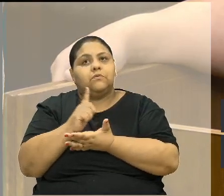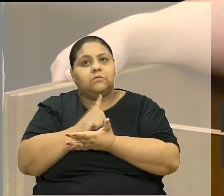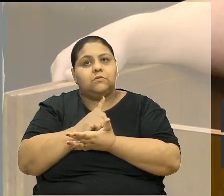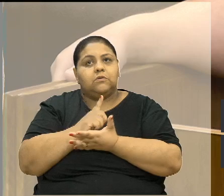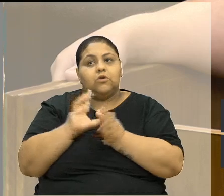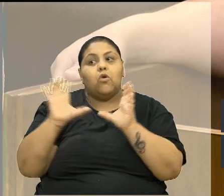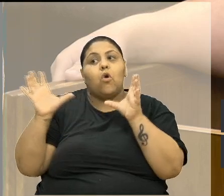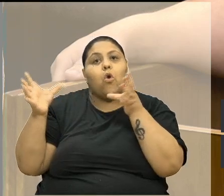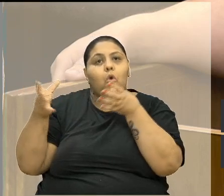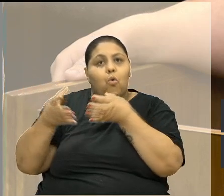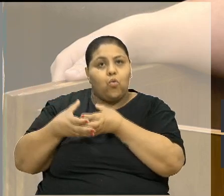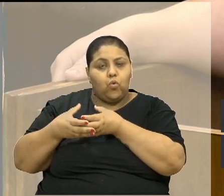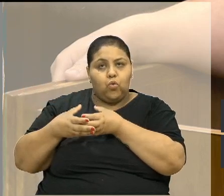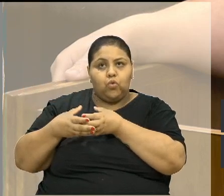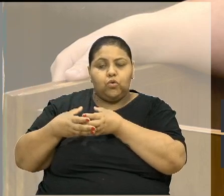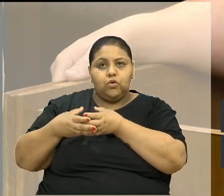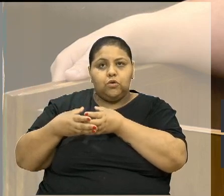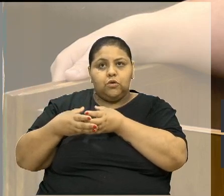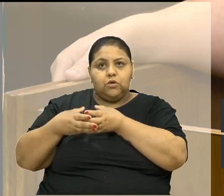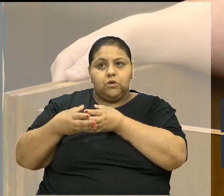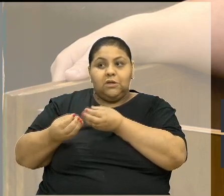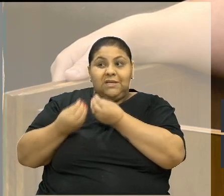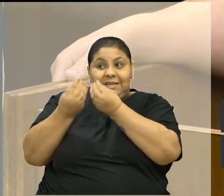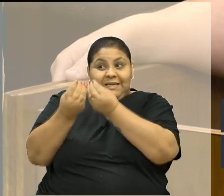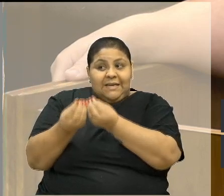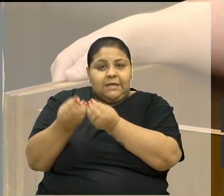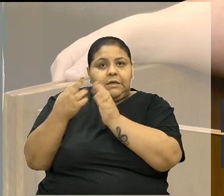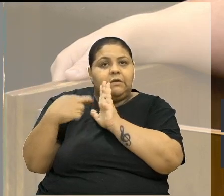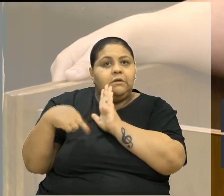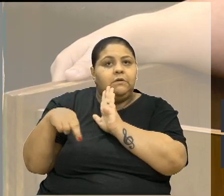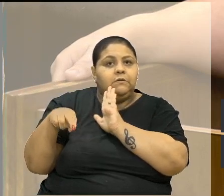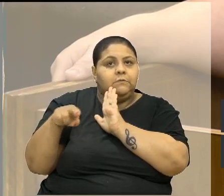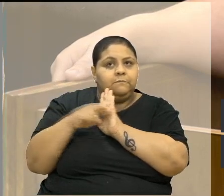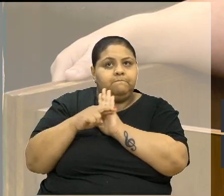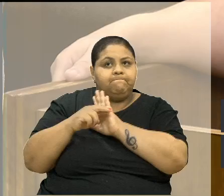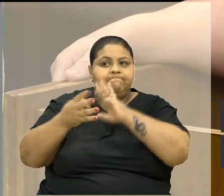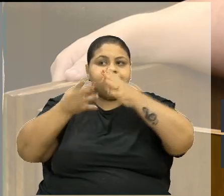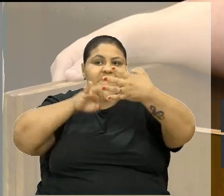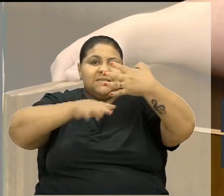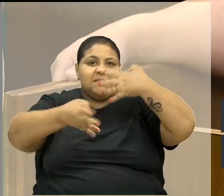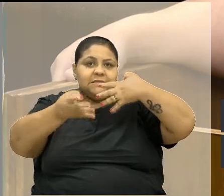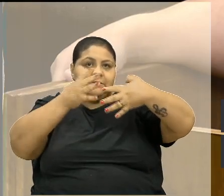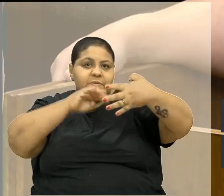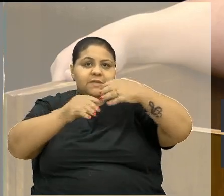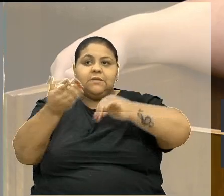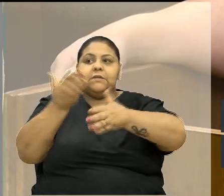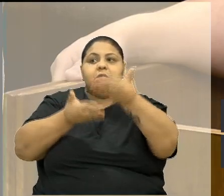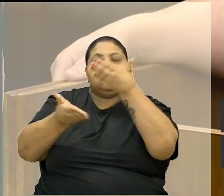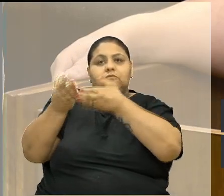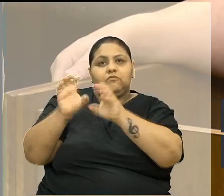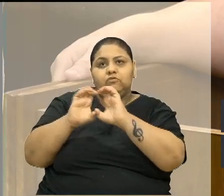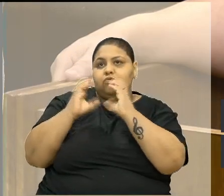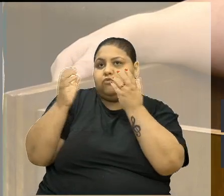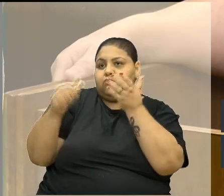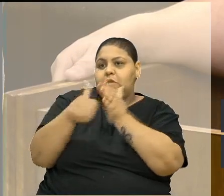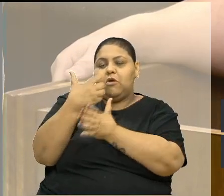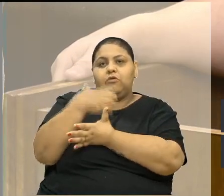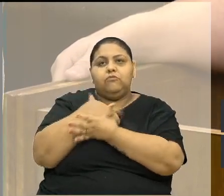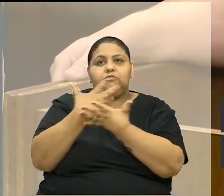time realmente que dê retorno, que dê transparência e que atenda a comunidade da melhor forma